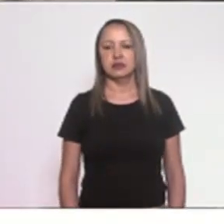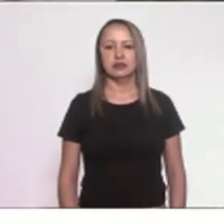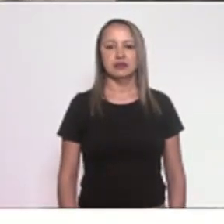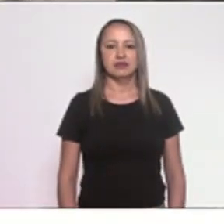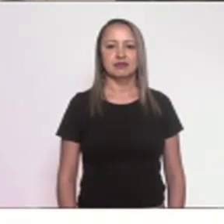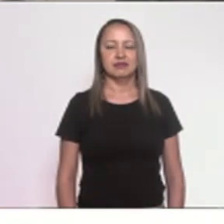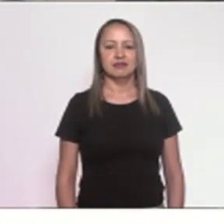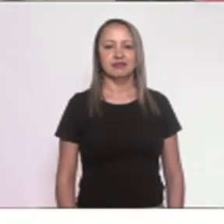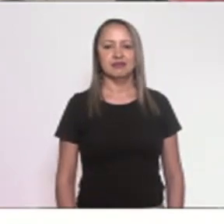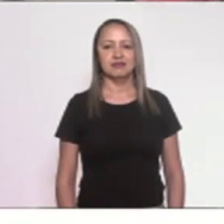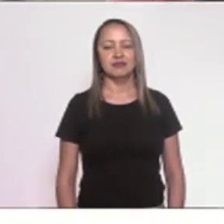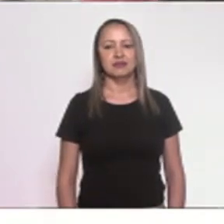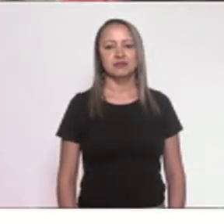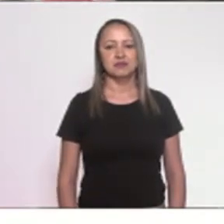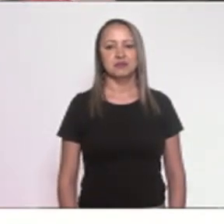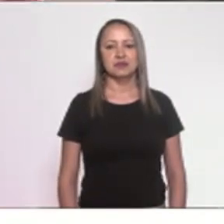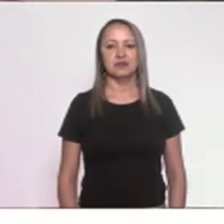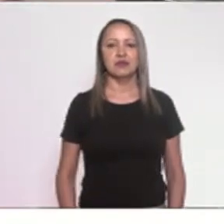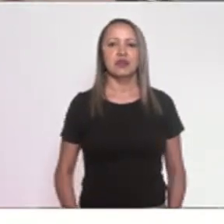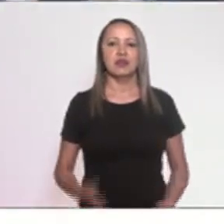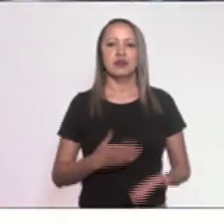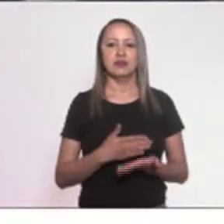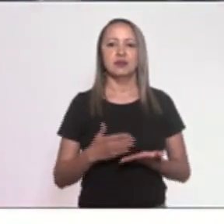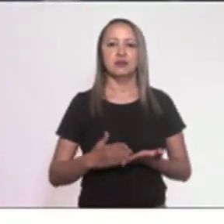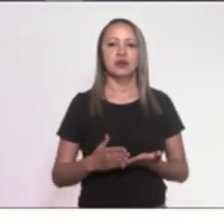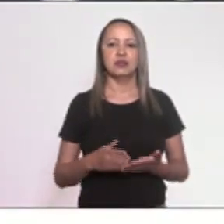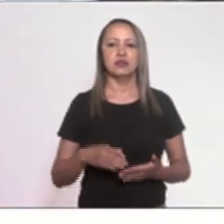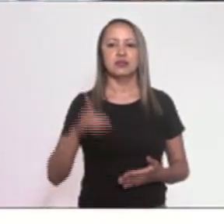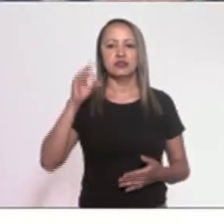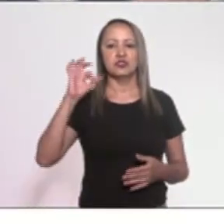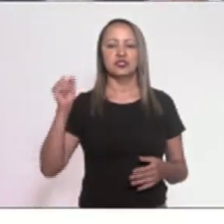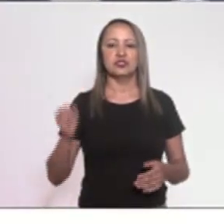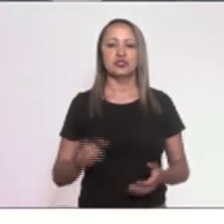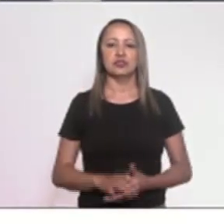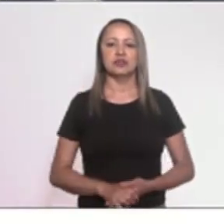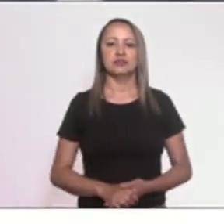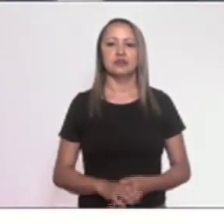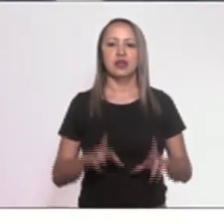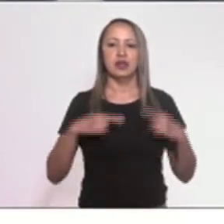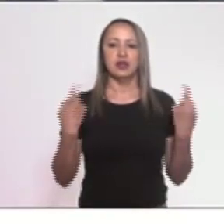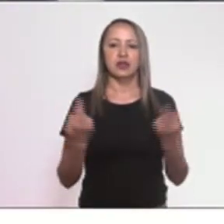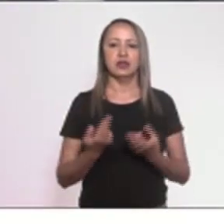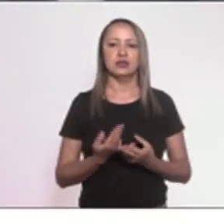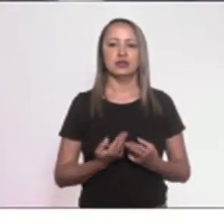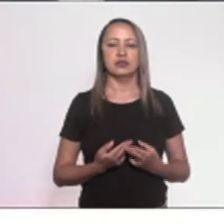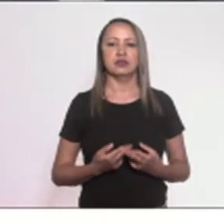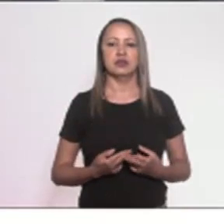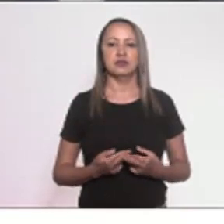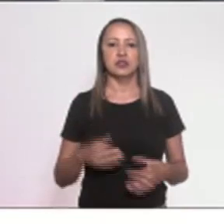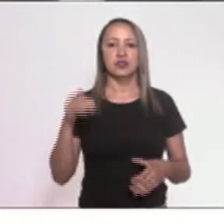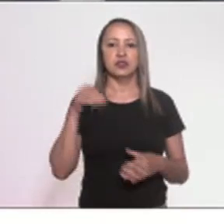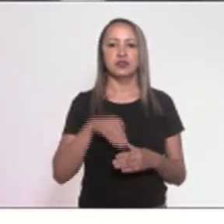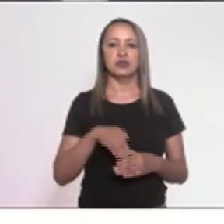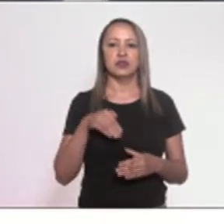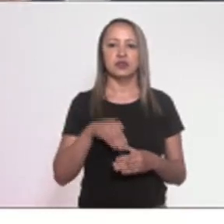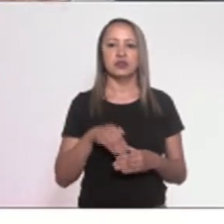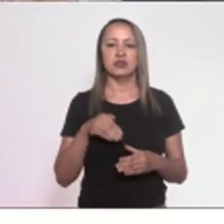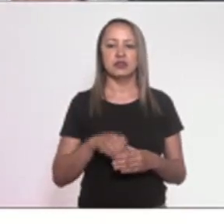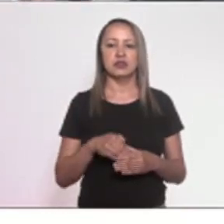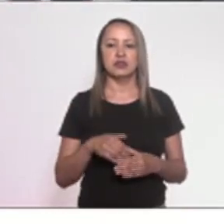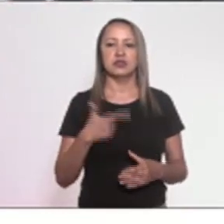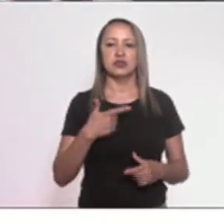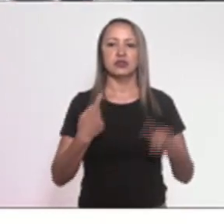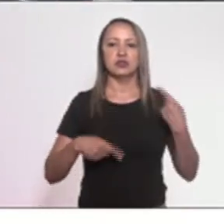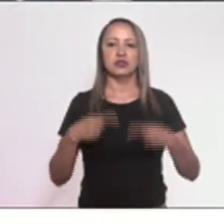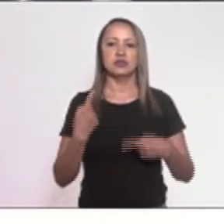Está reaberta a sessão. Passa-se a ordem do dia. Em tramitação ordinária, em votação, em segunda